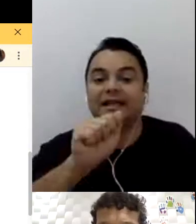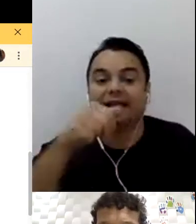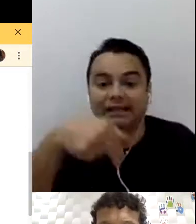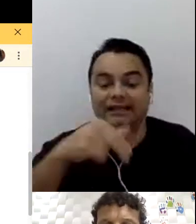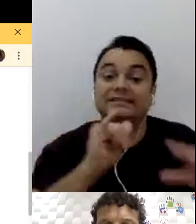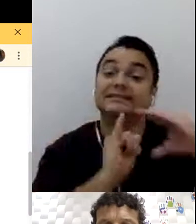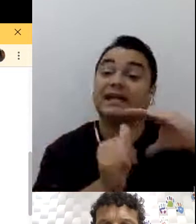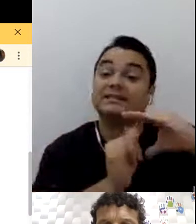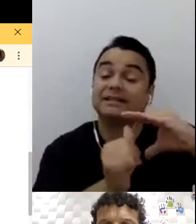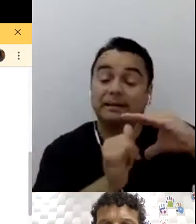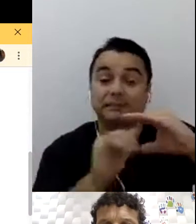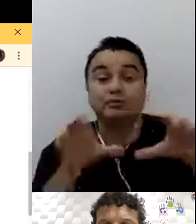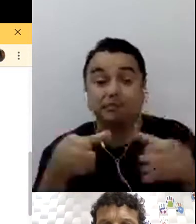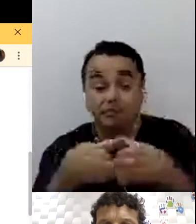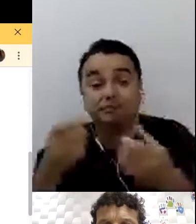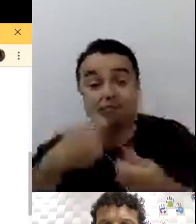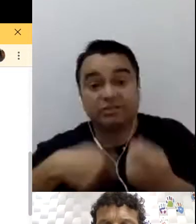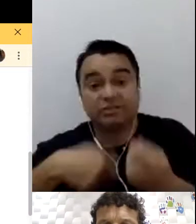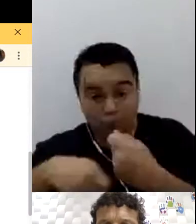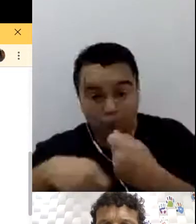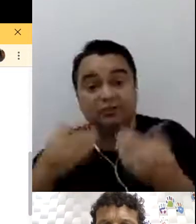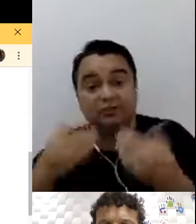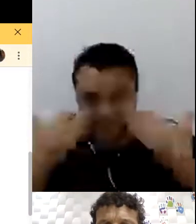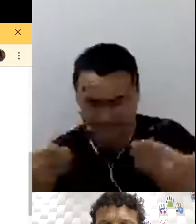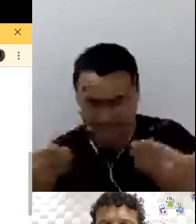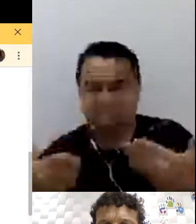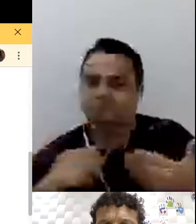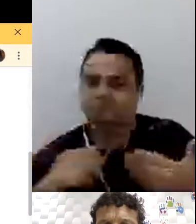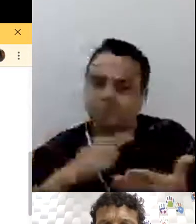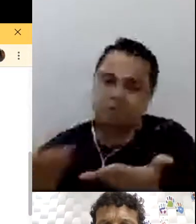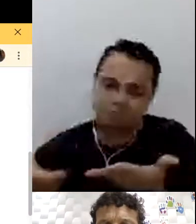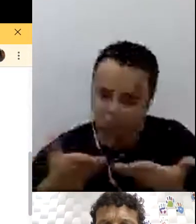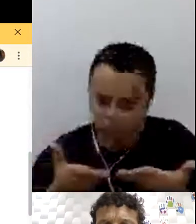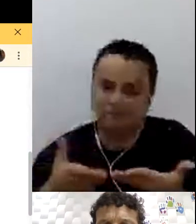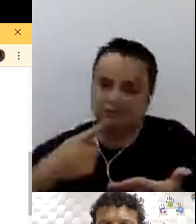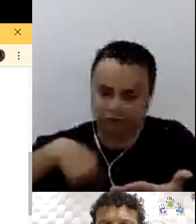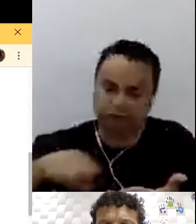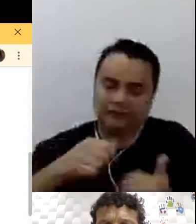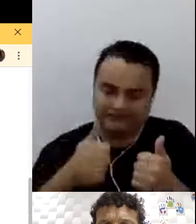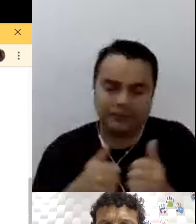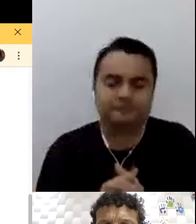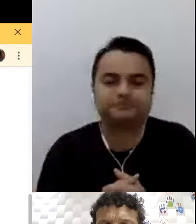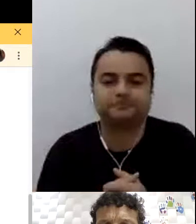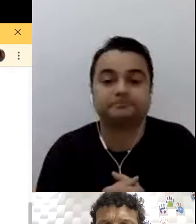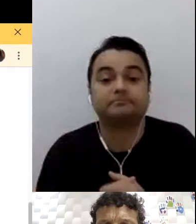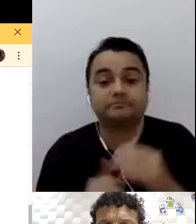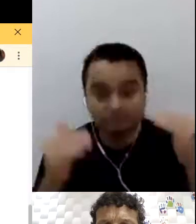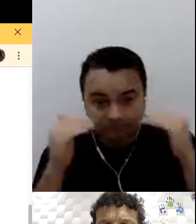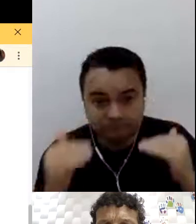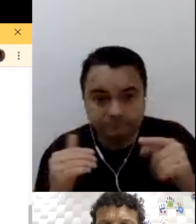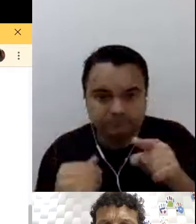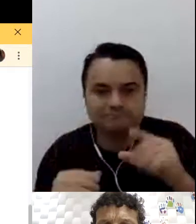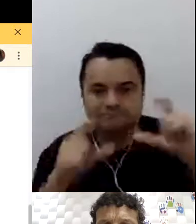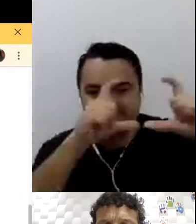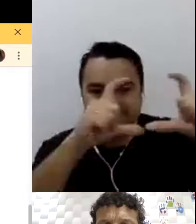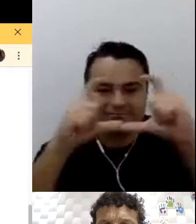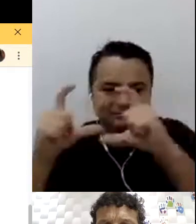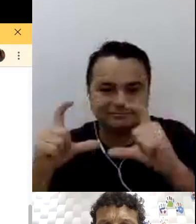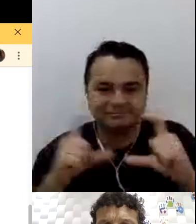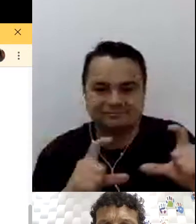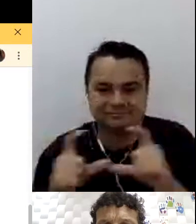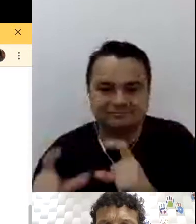vai apresentar para a gente. Então, também já é mais um convite aí para vocês participarem, tá? E aqui vocês conhecem